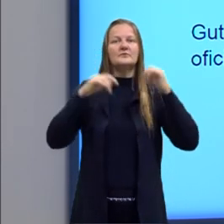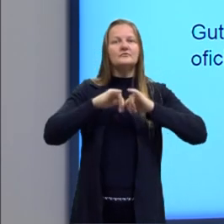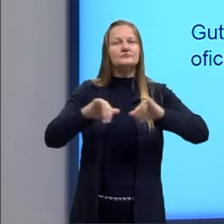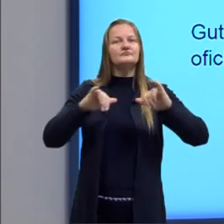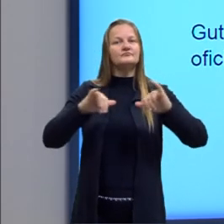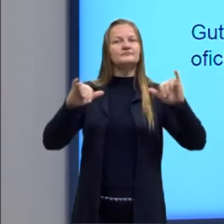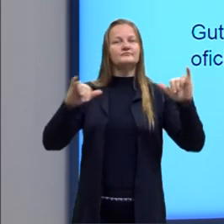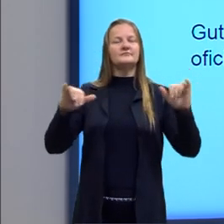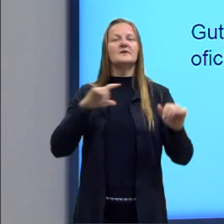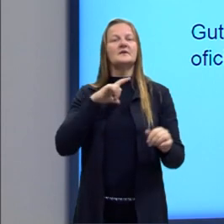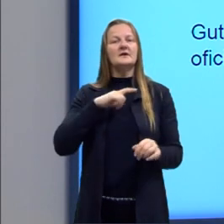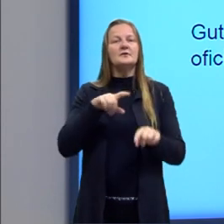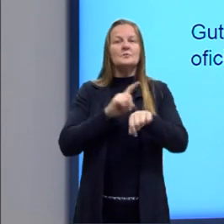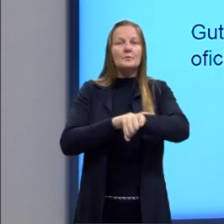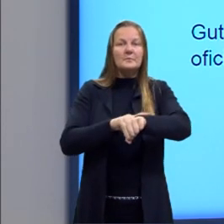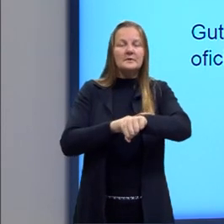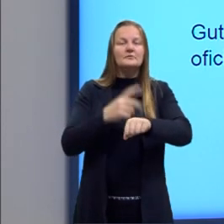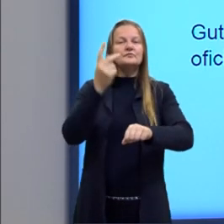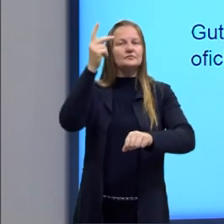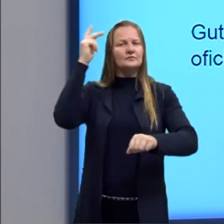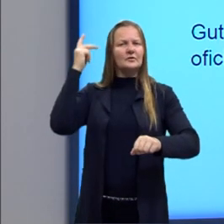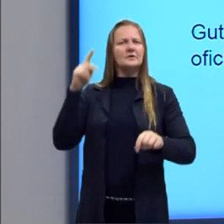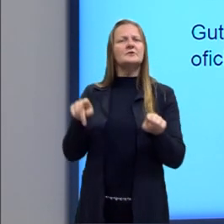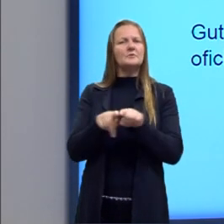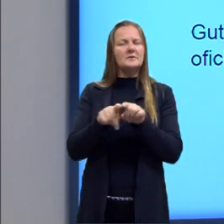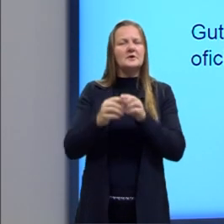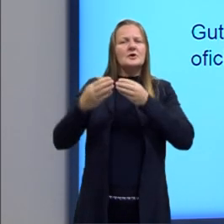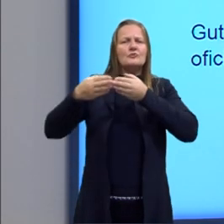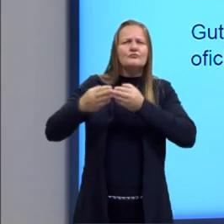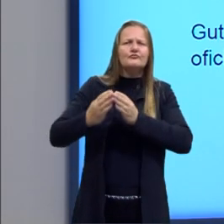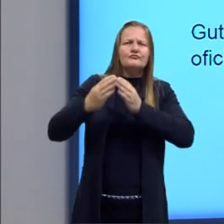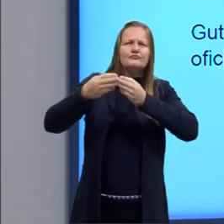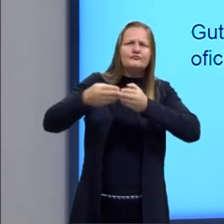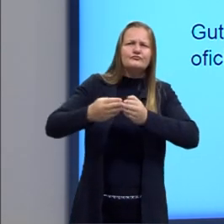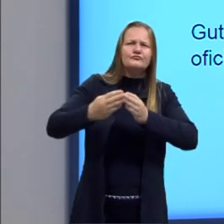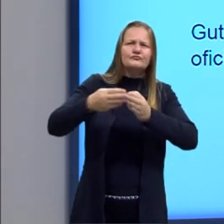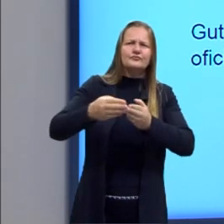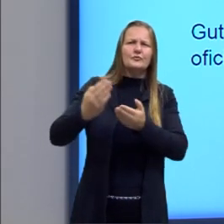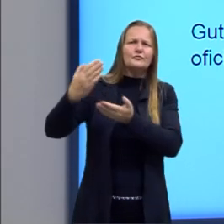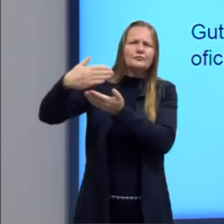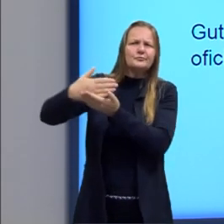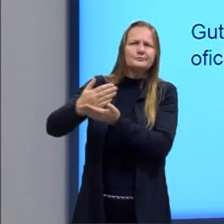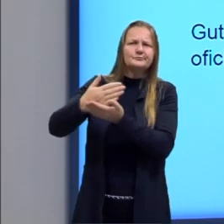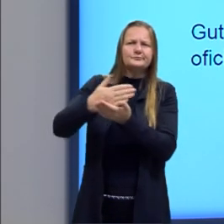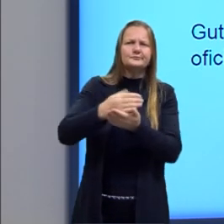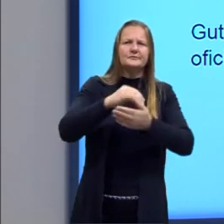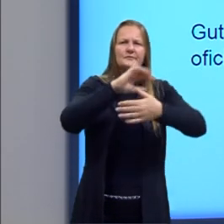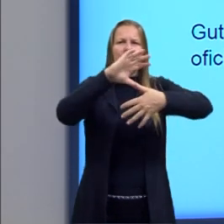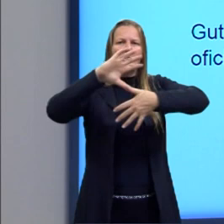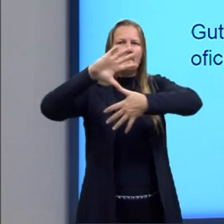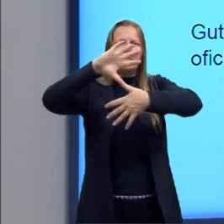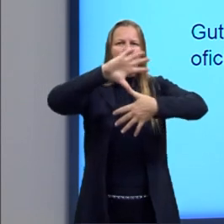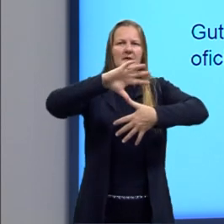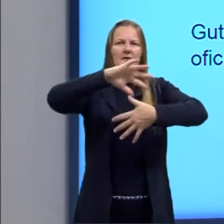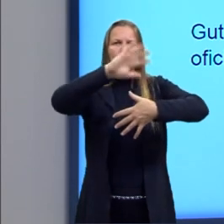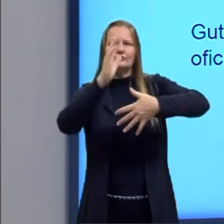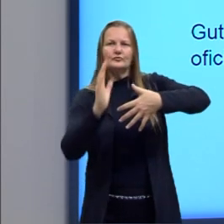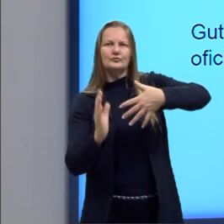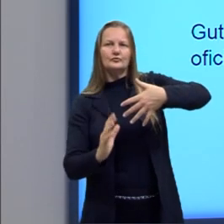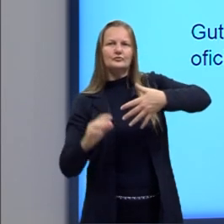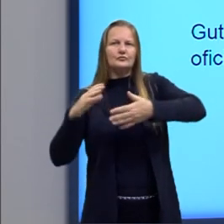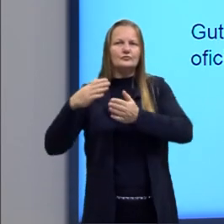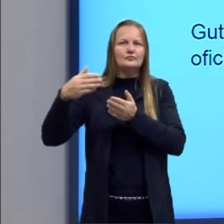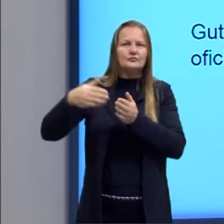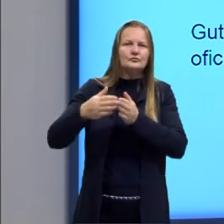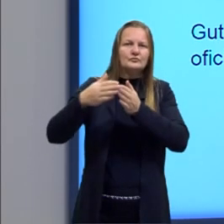temos também nesse período da história as grandes navegações pela pelas Américas né E aí eu trouxe aqui a imagem